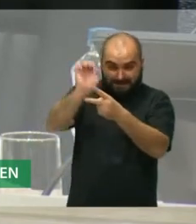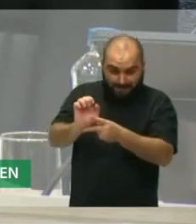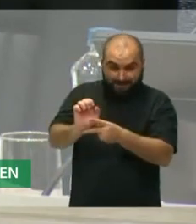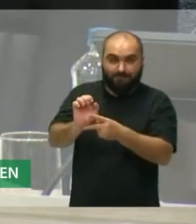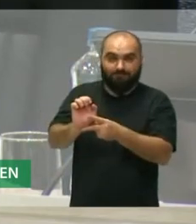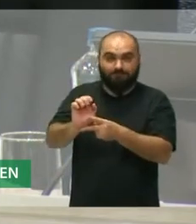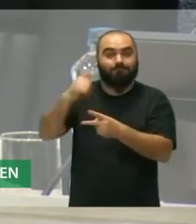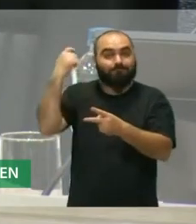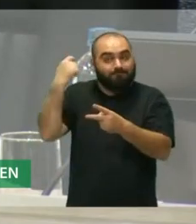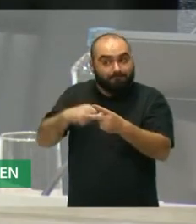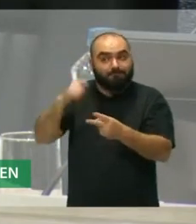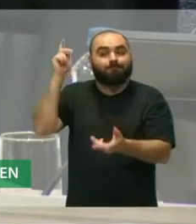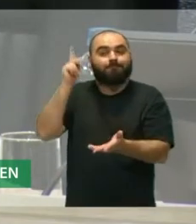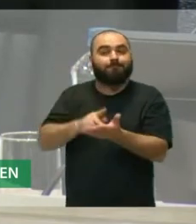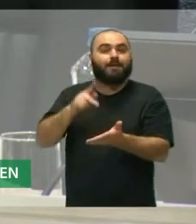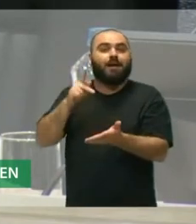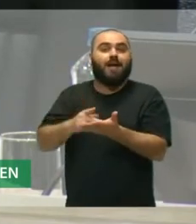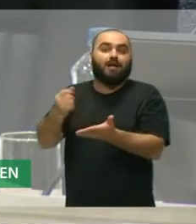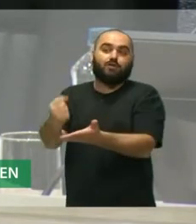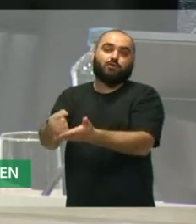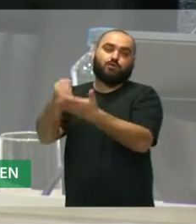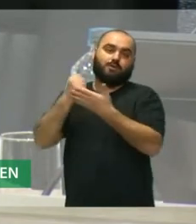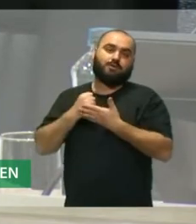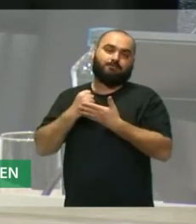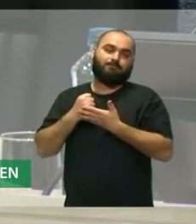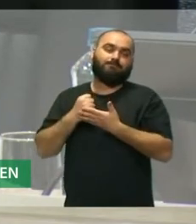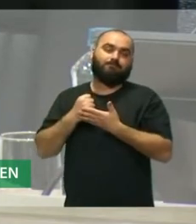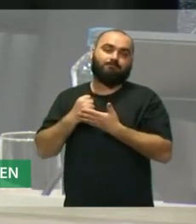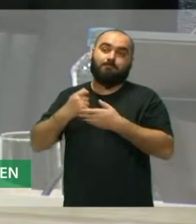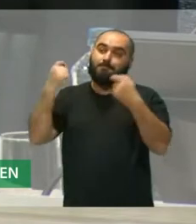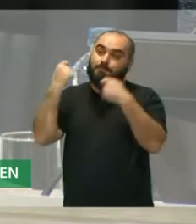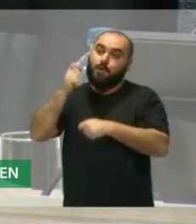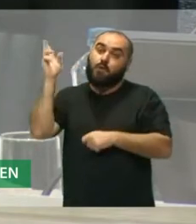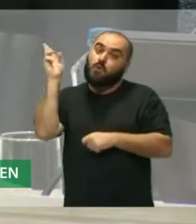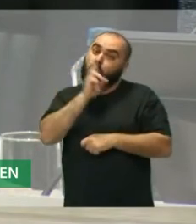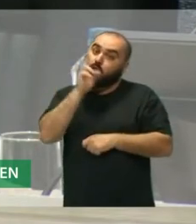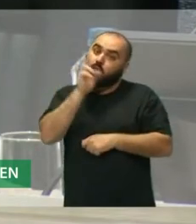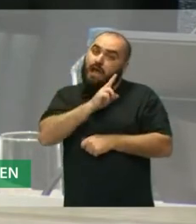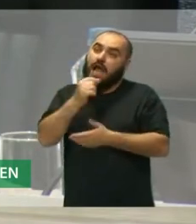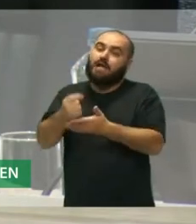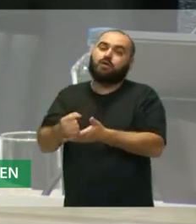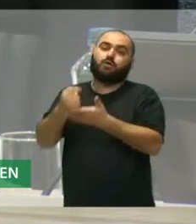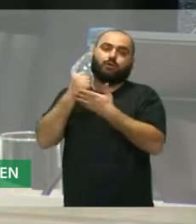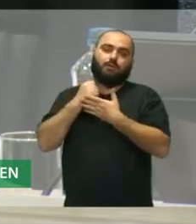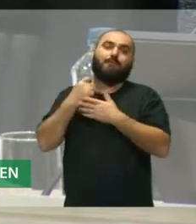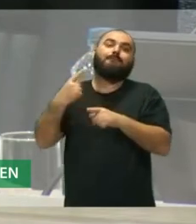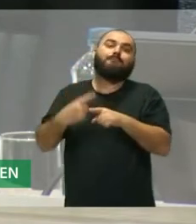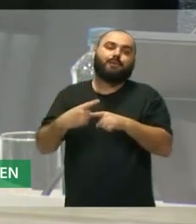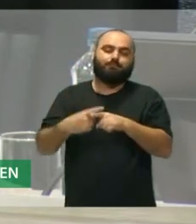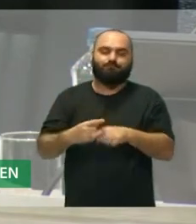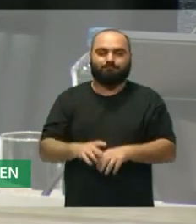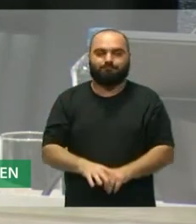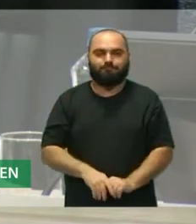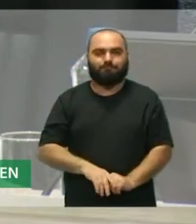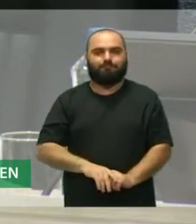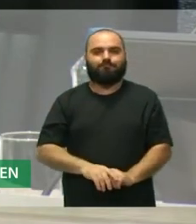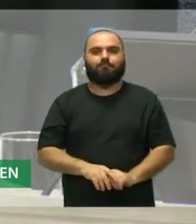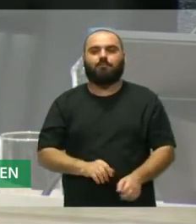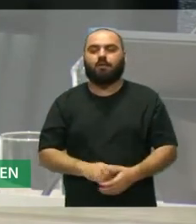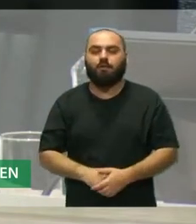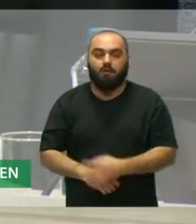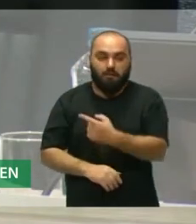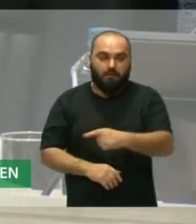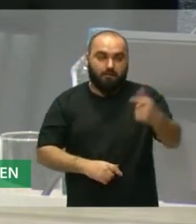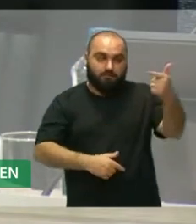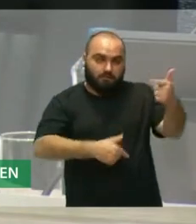Nós precisamos realmente de ajuda, essa ajuda precisa ser urgente, porque nós estamos fazendo um